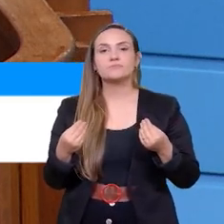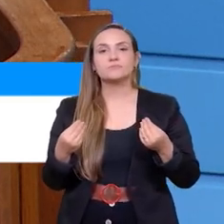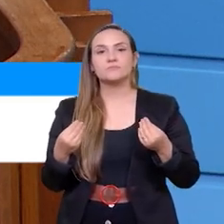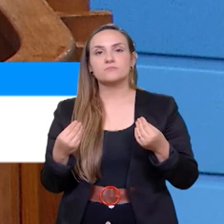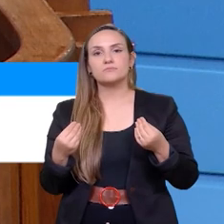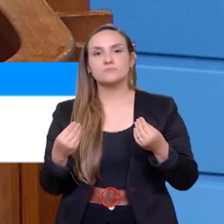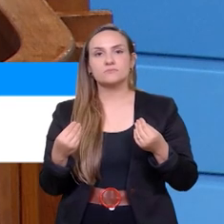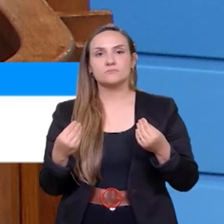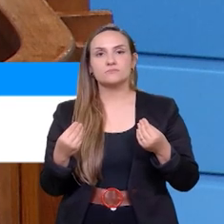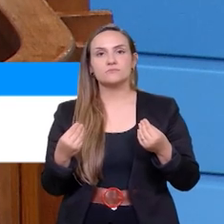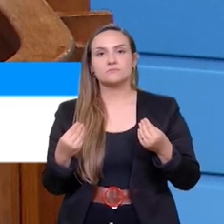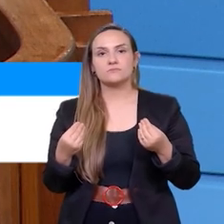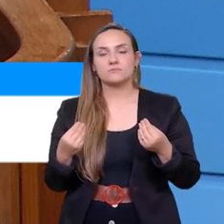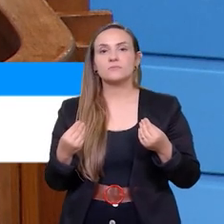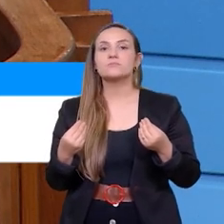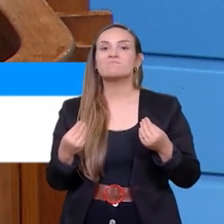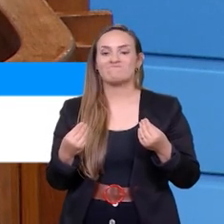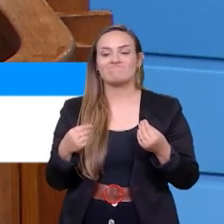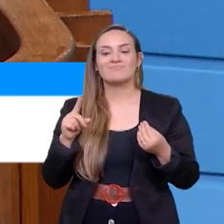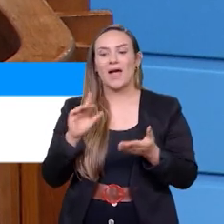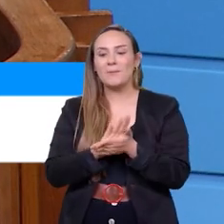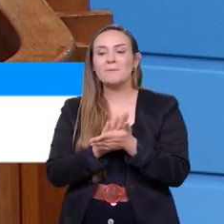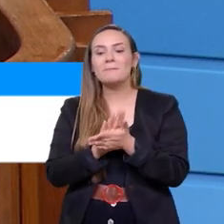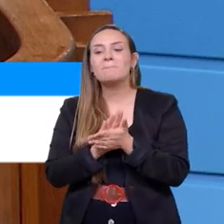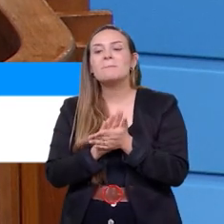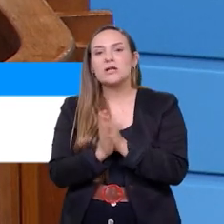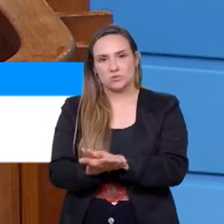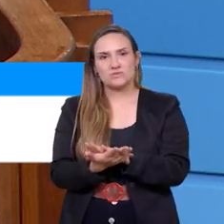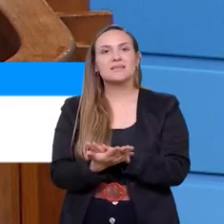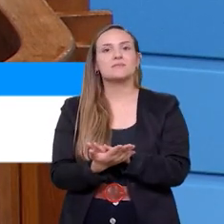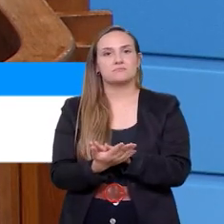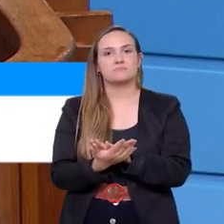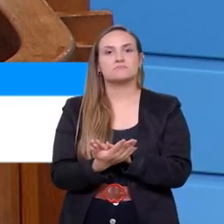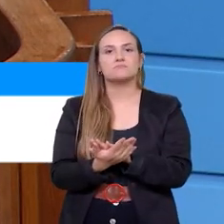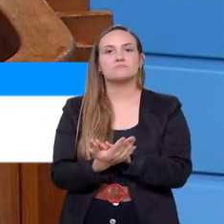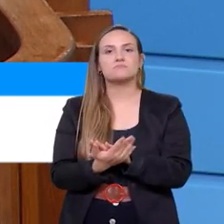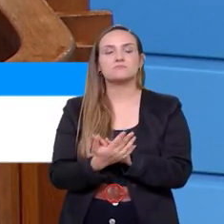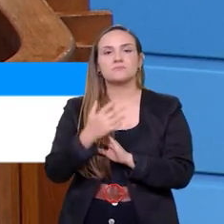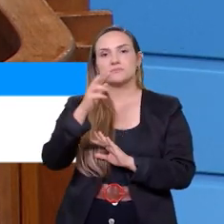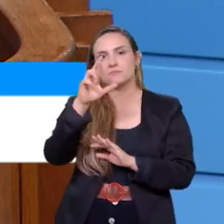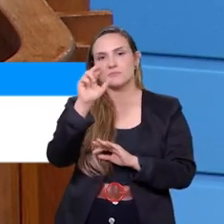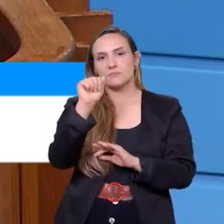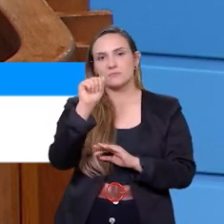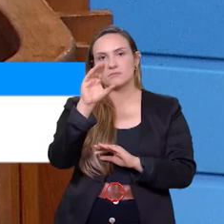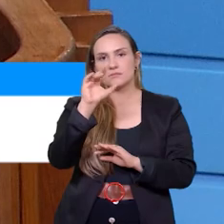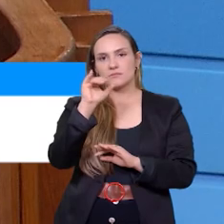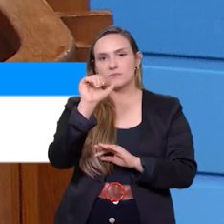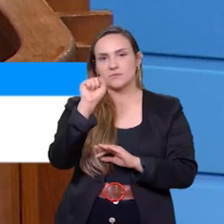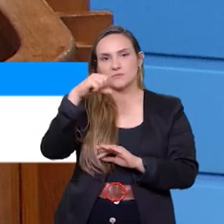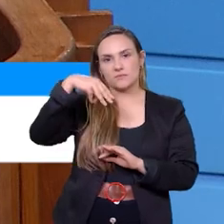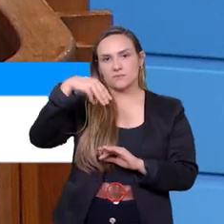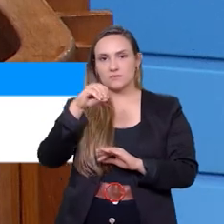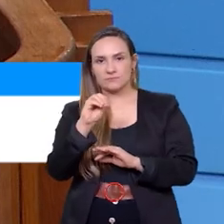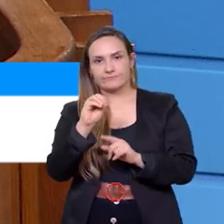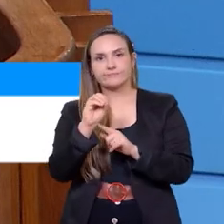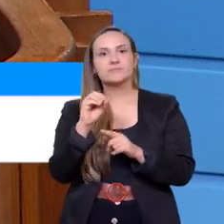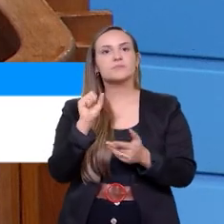a questão do racismo do preconceito